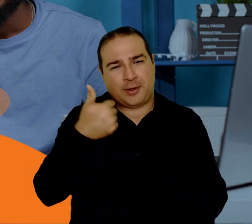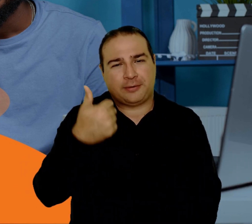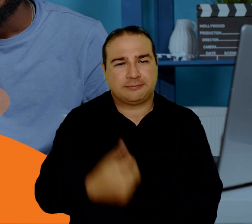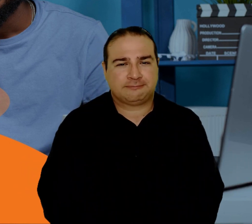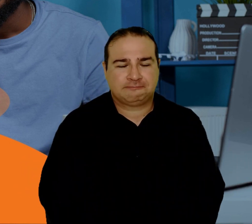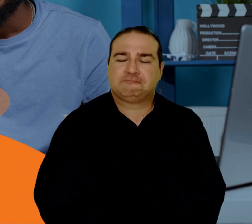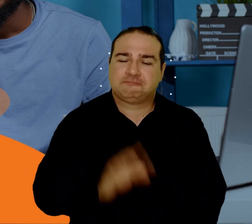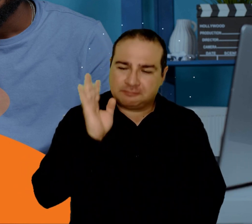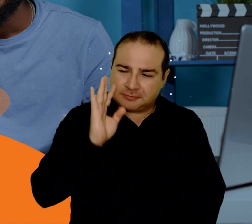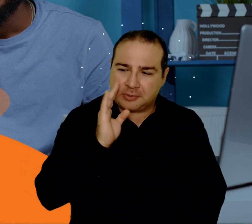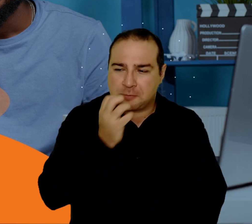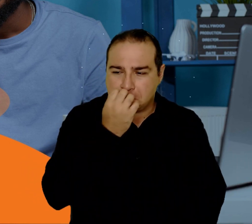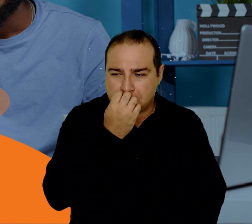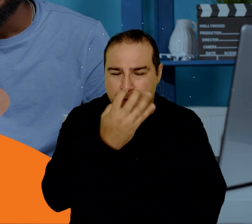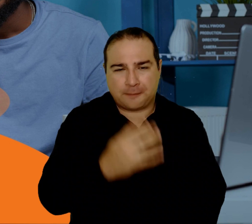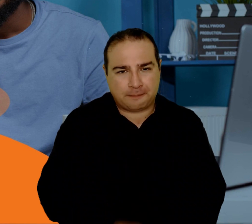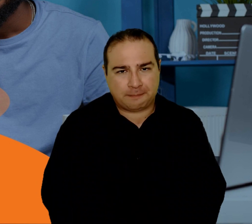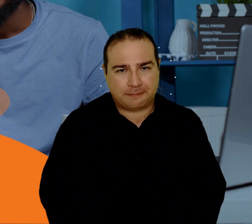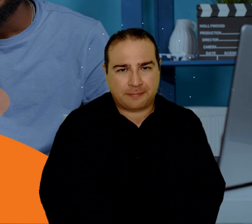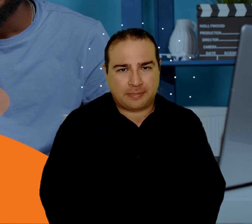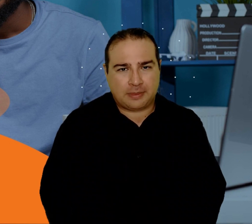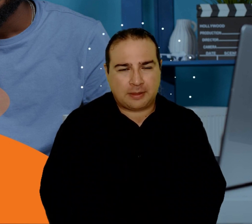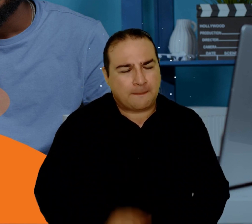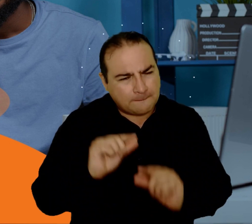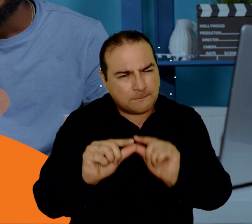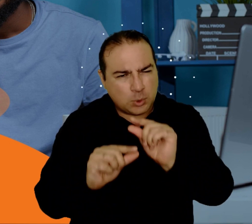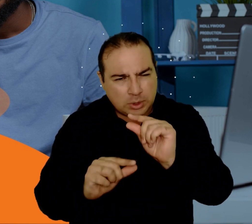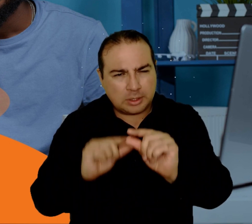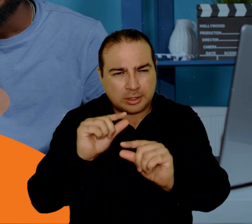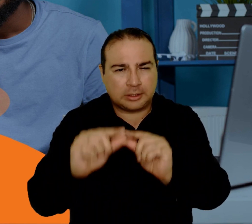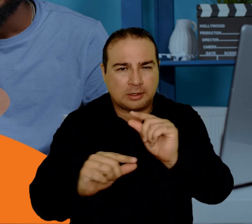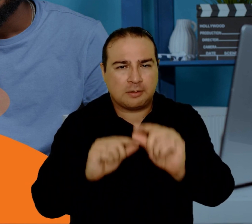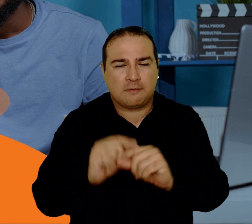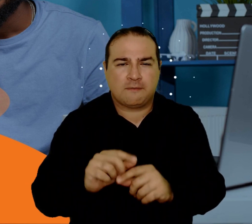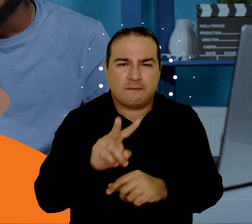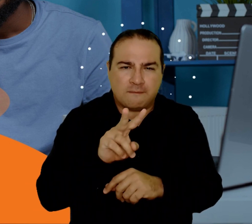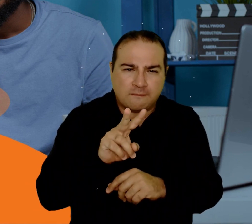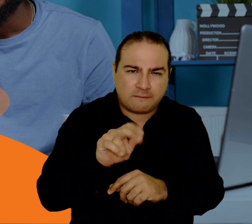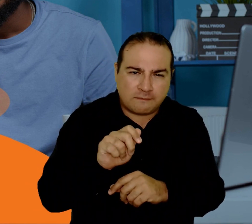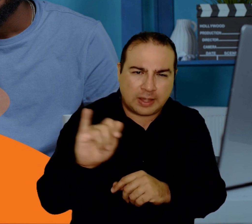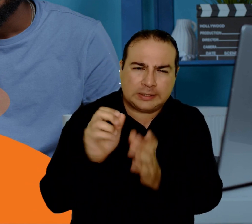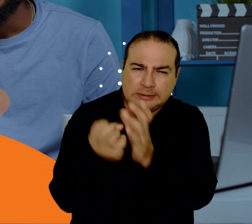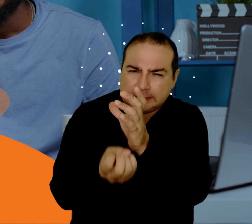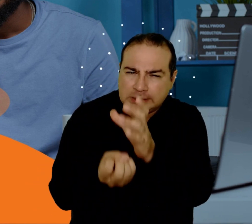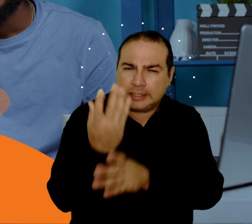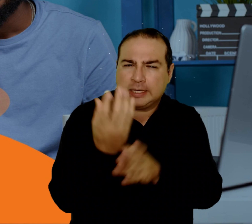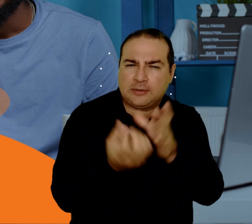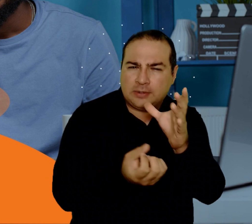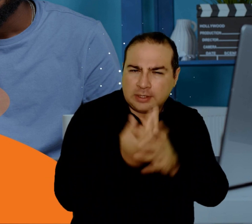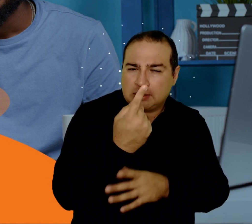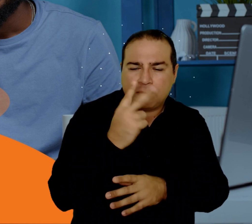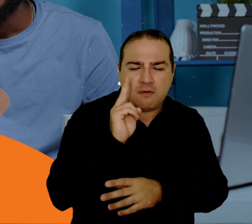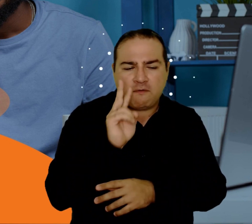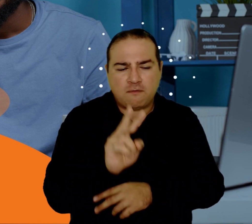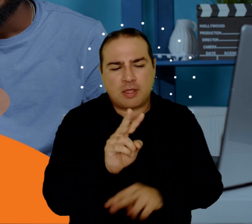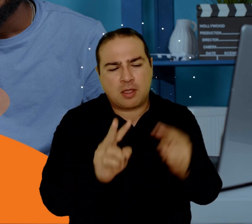disciplinas. Bacana, Rodrigo. Acho que a gente, aos pouquinhos, vai criando